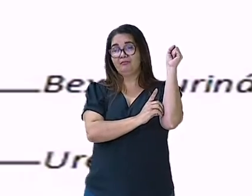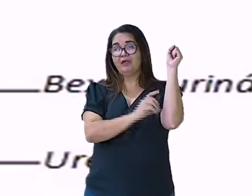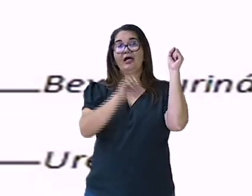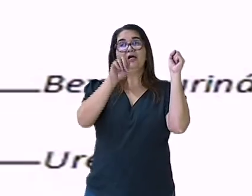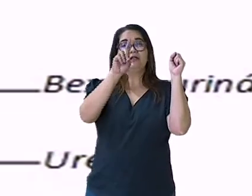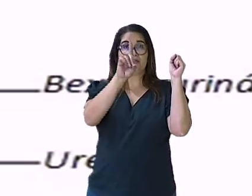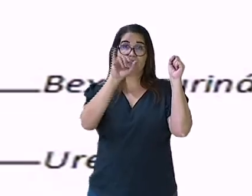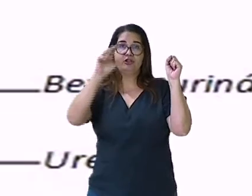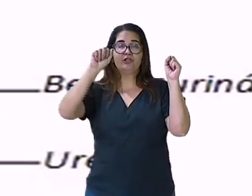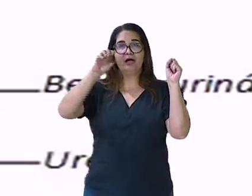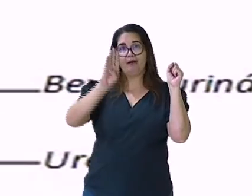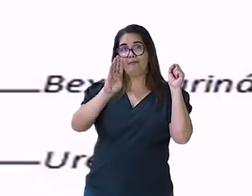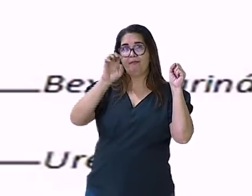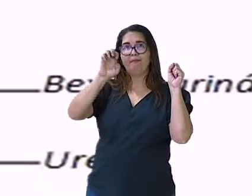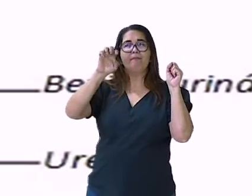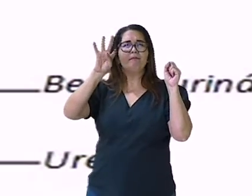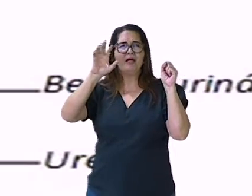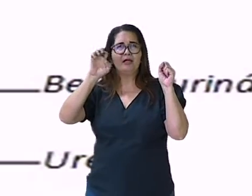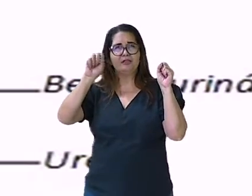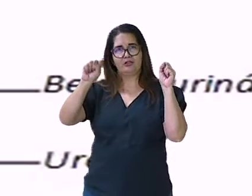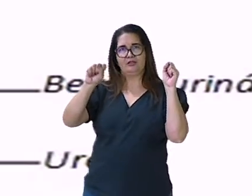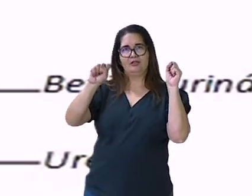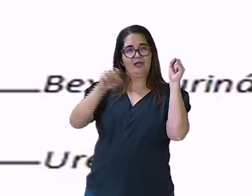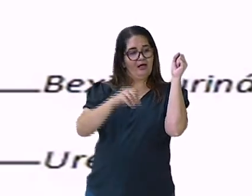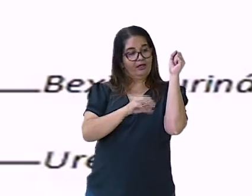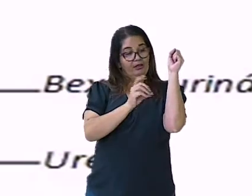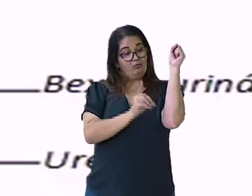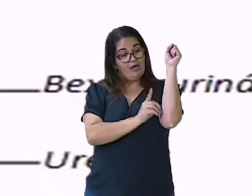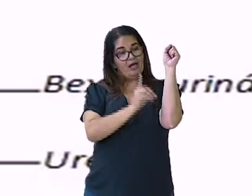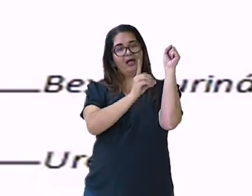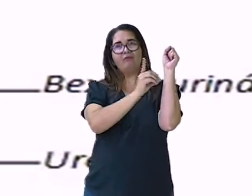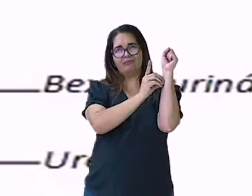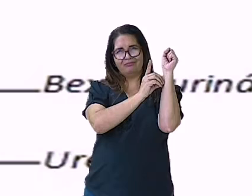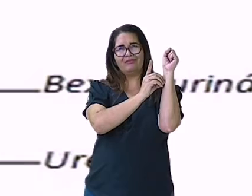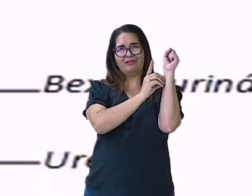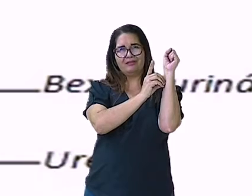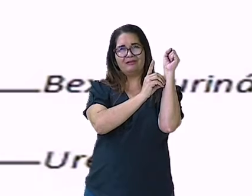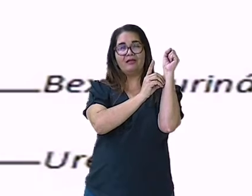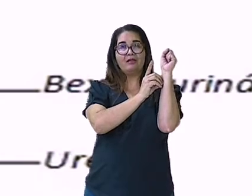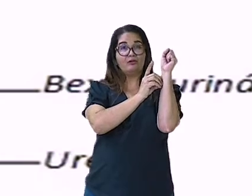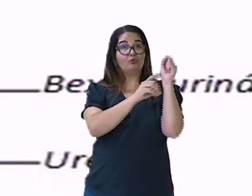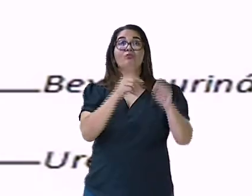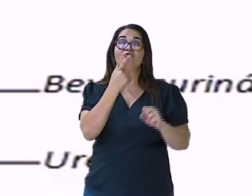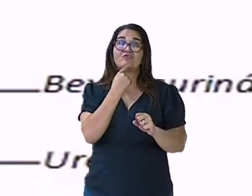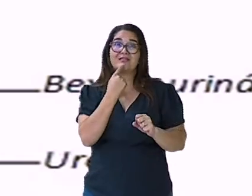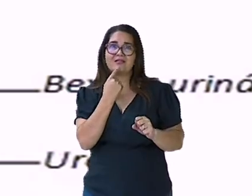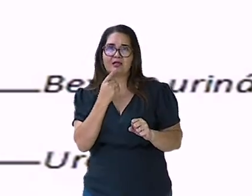feita. O câncer de bexiga é o câncer mais comum do